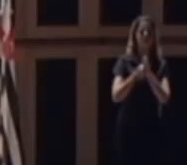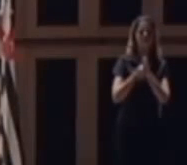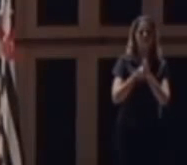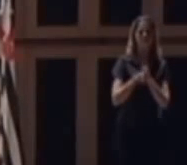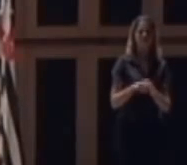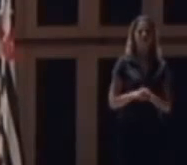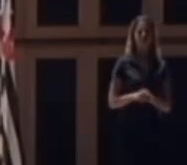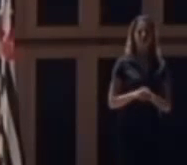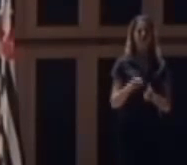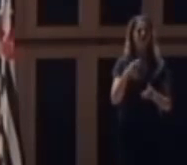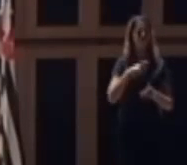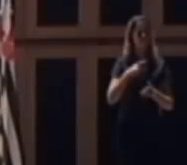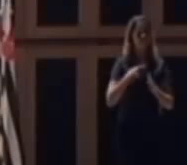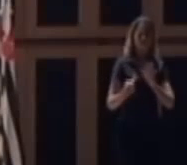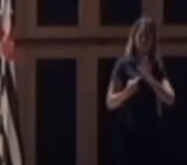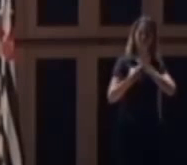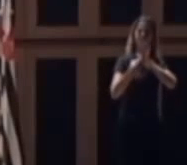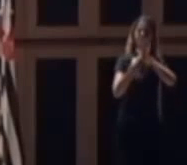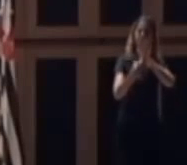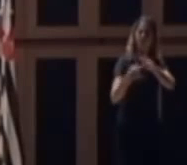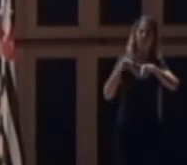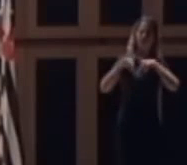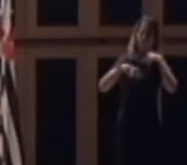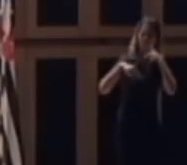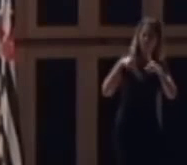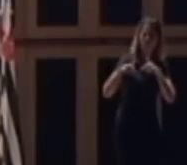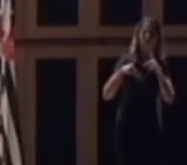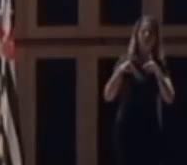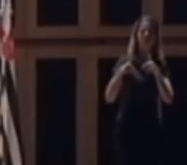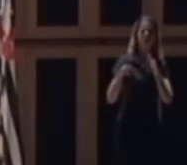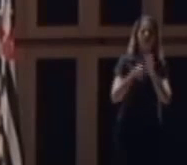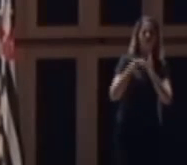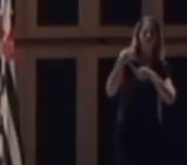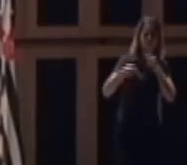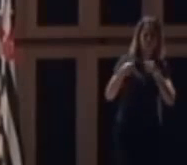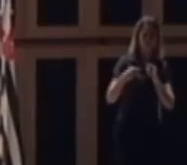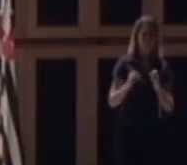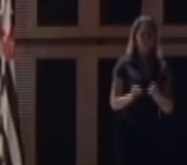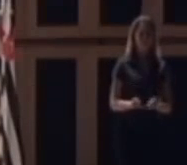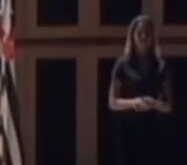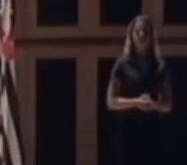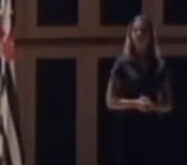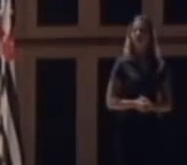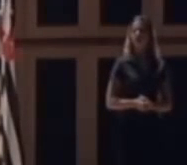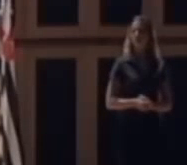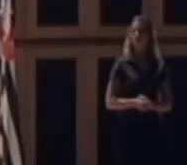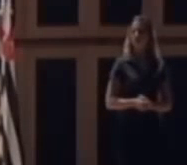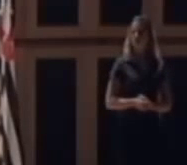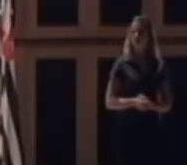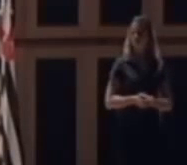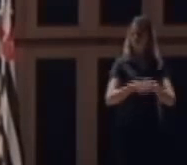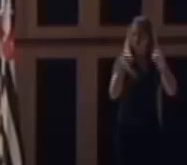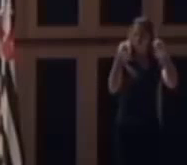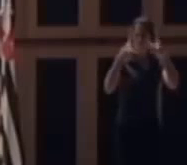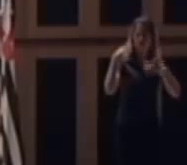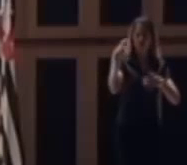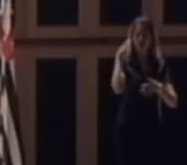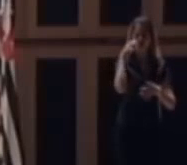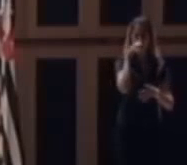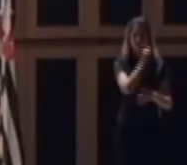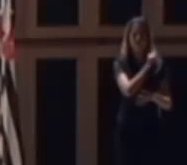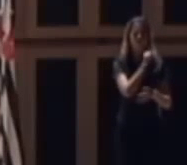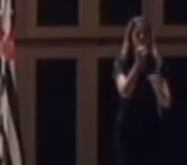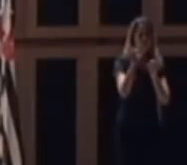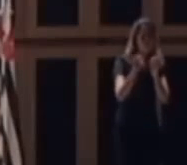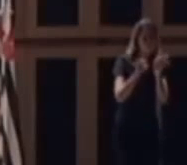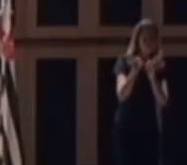à população na área da cultura. Eu vou rapidamente falar um pouquinho da organização